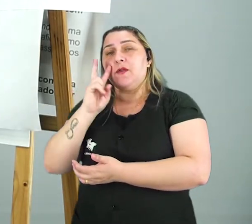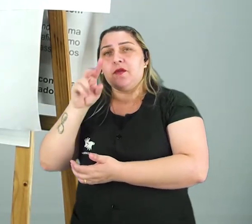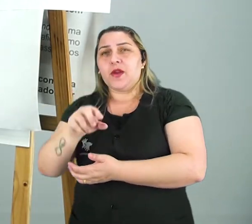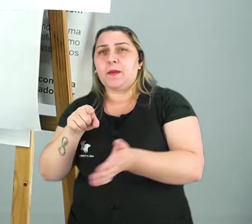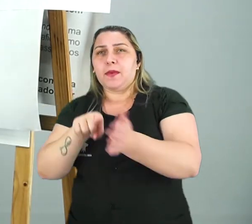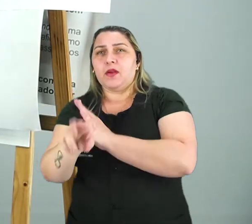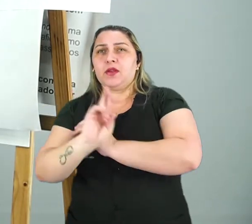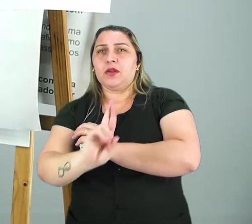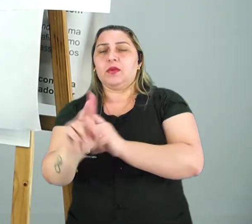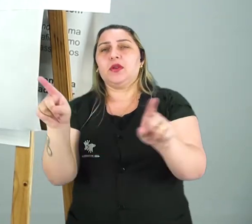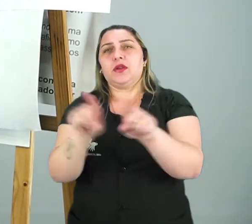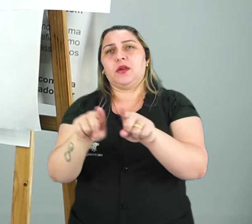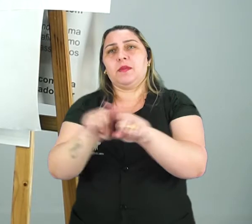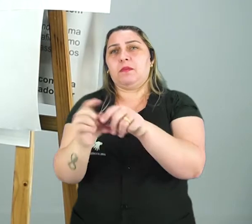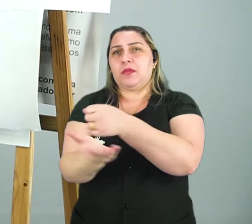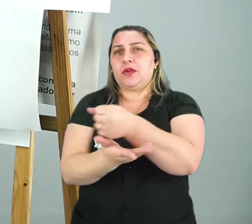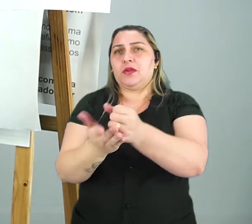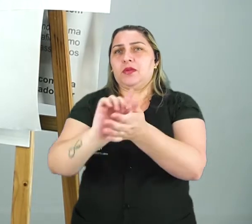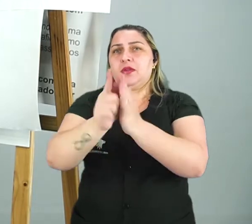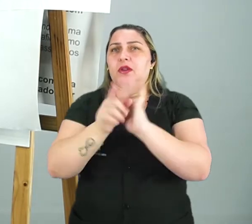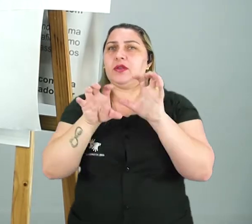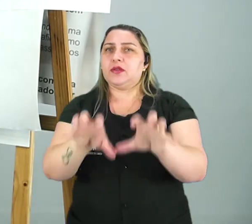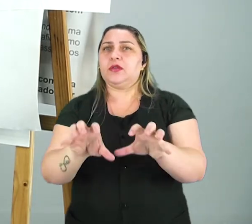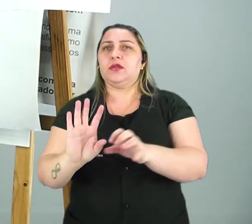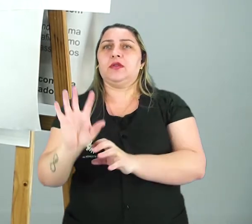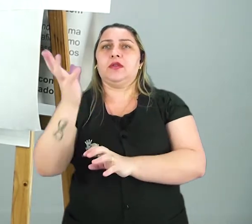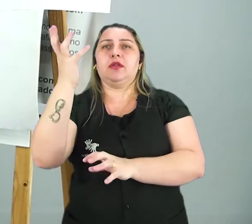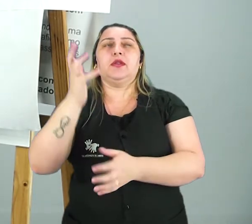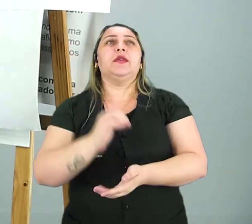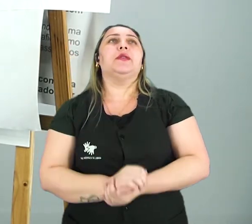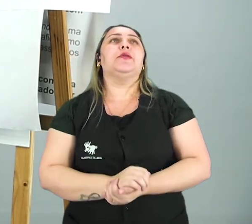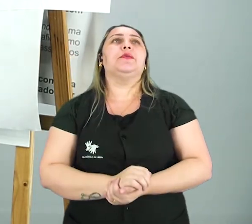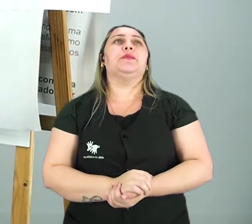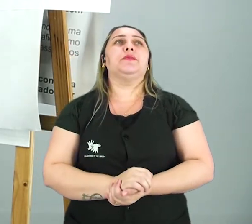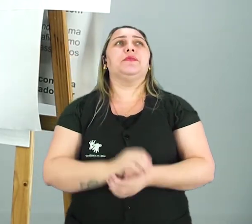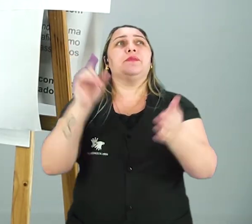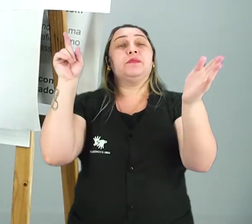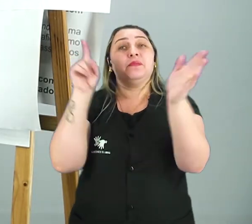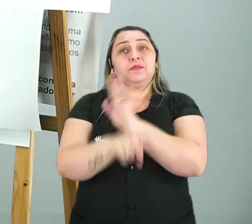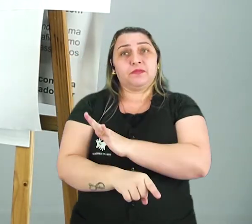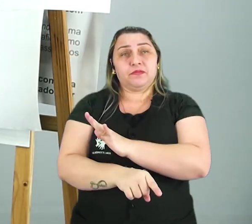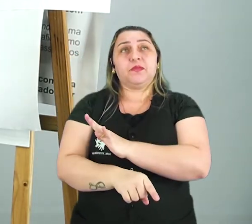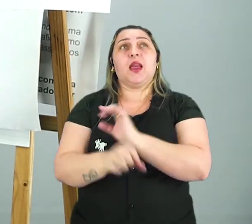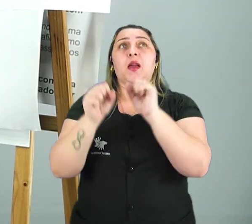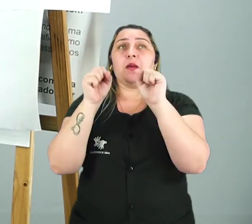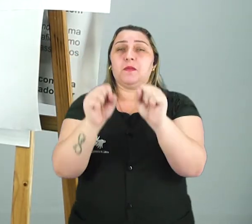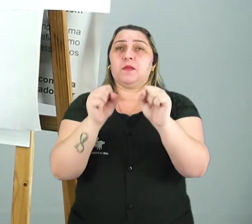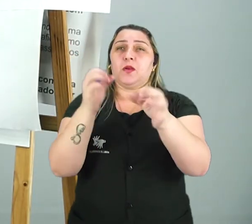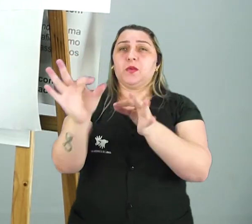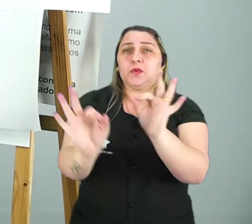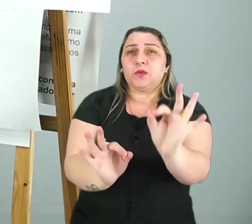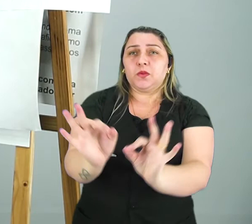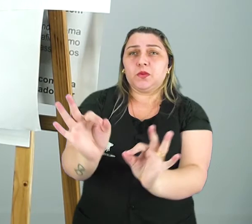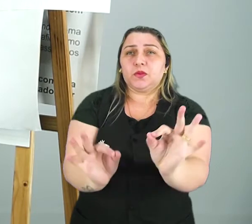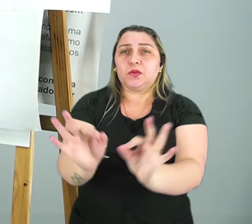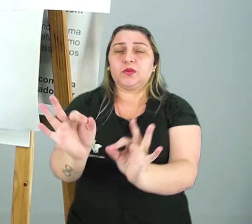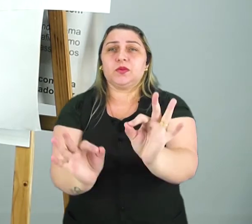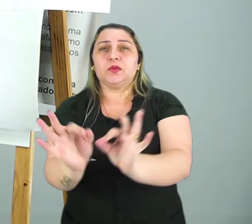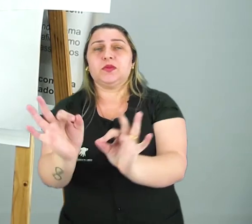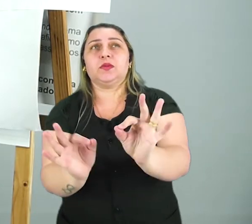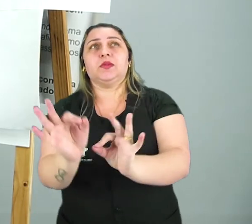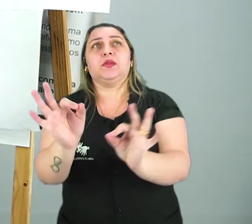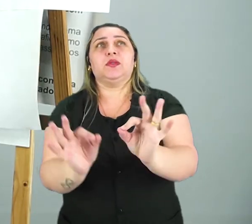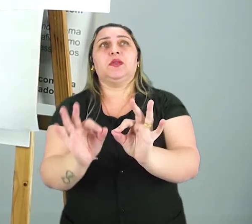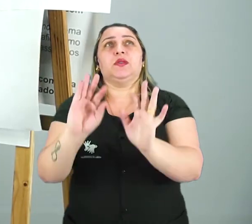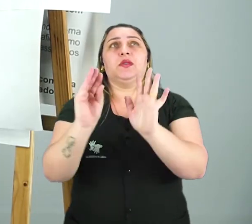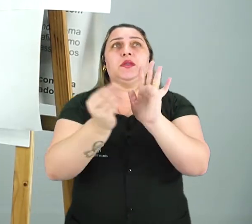respostas. Basicamente, esse gênero é formado assim, tá? Essas perguntas, elas podem ser organizadas da forma como está colocado